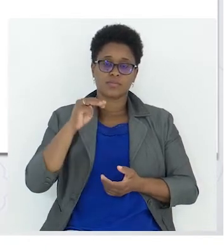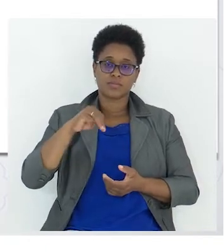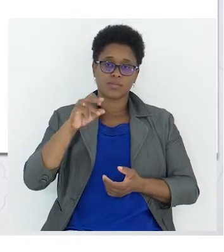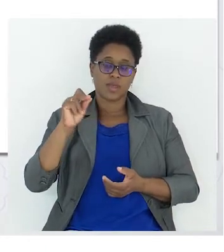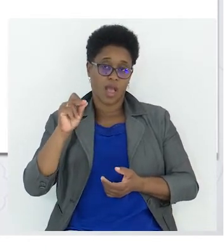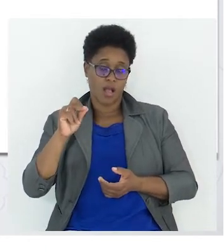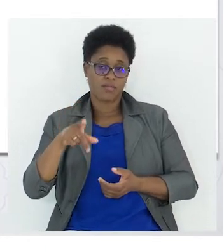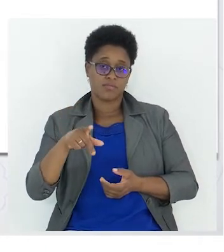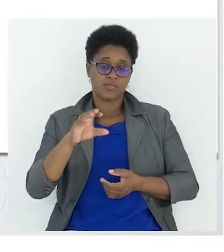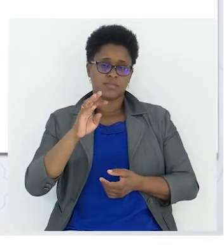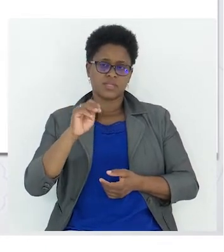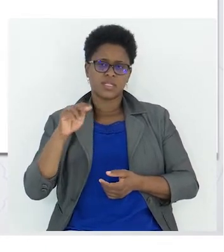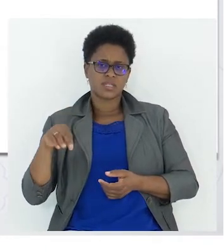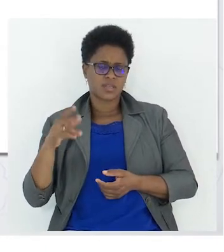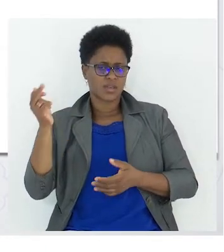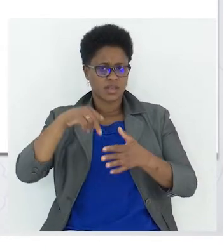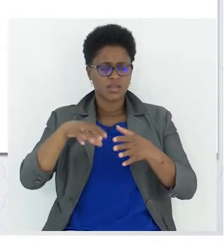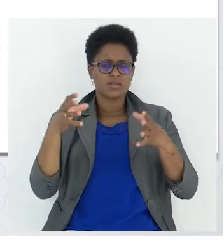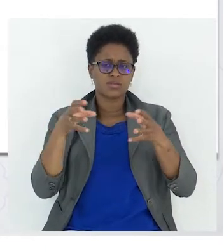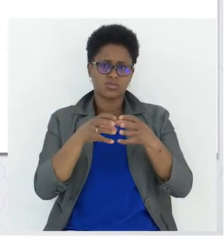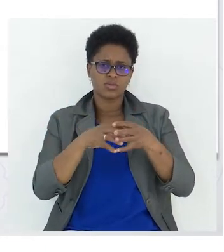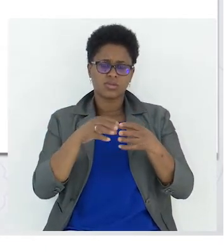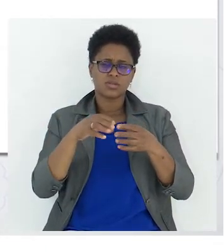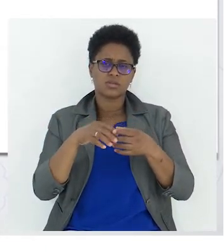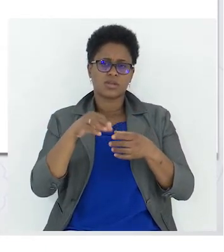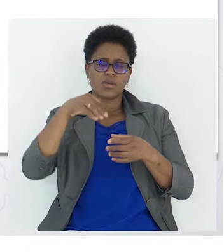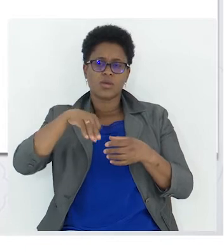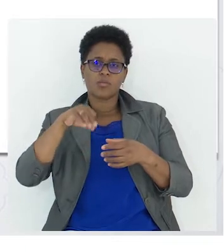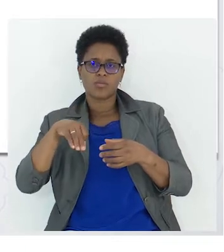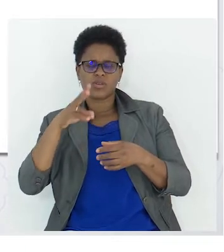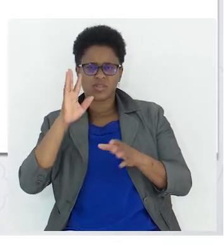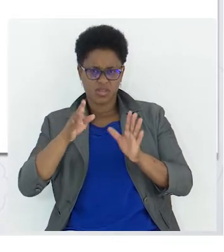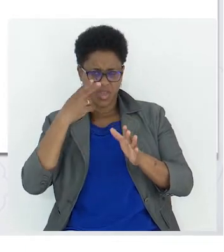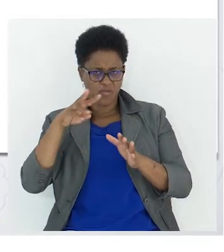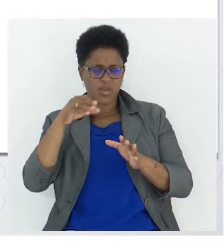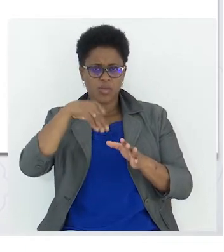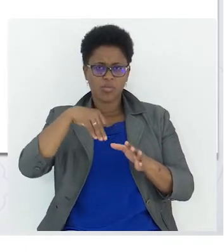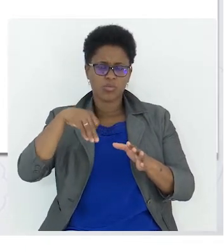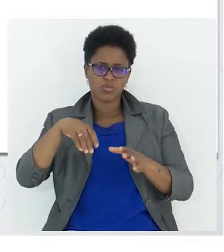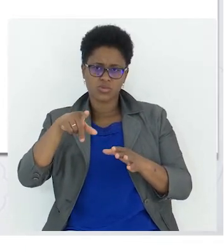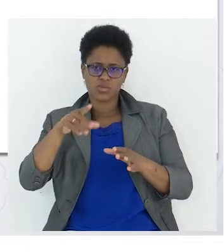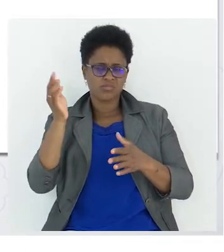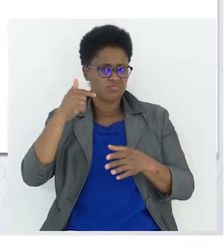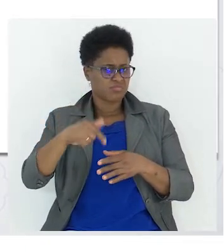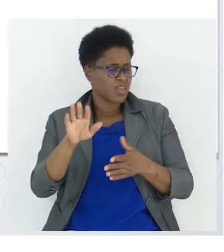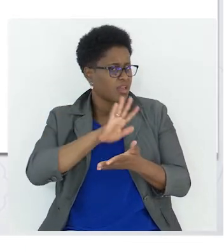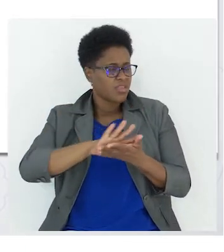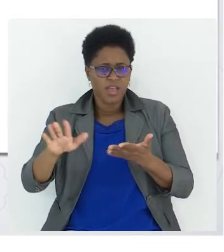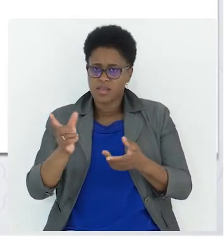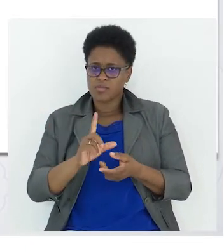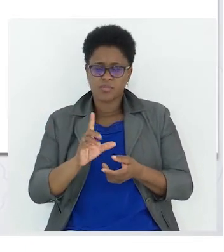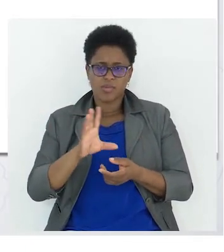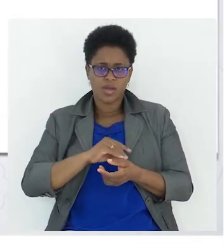das preposições simples. Já reparaste que as preposições não trazem mais nada? Só a classe e a subclasse. Isso